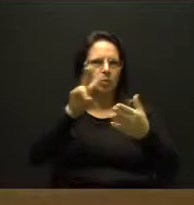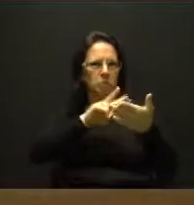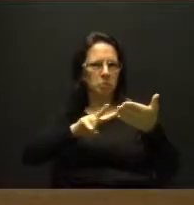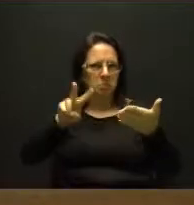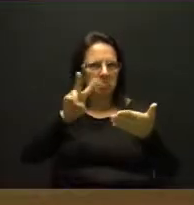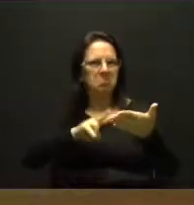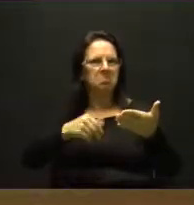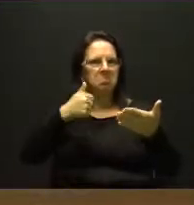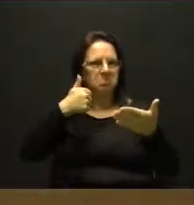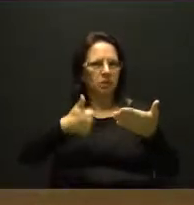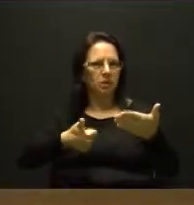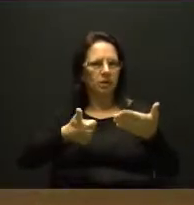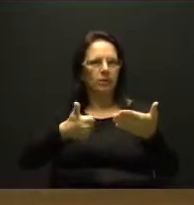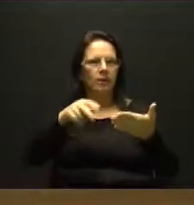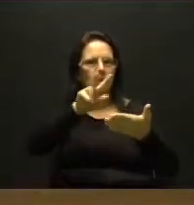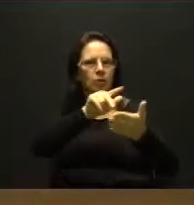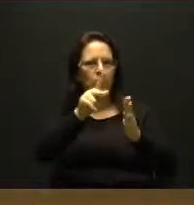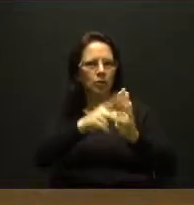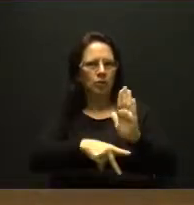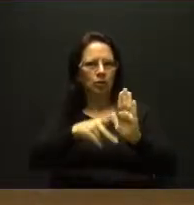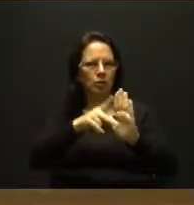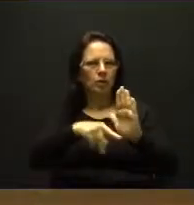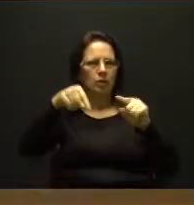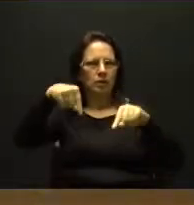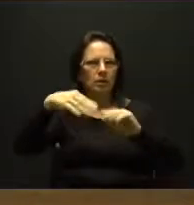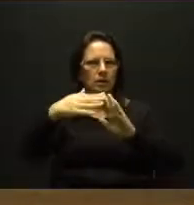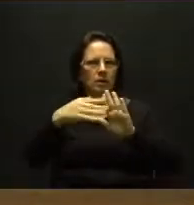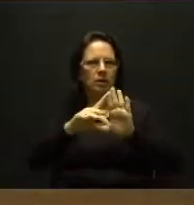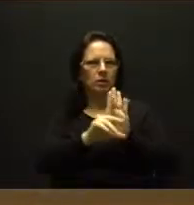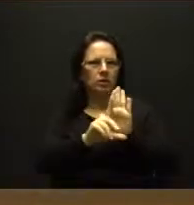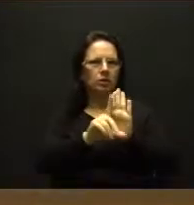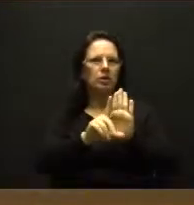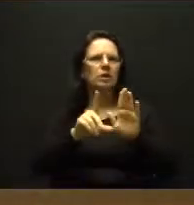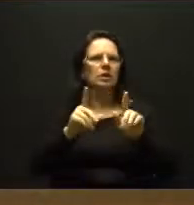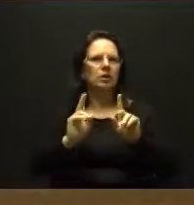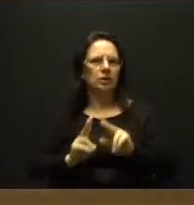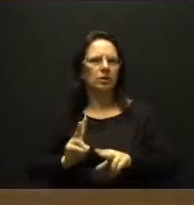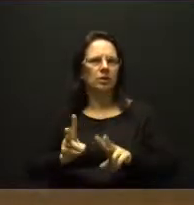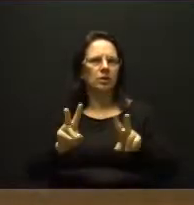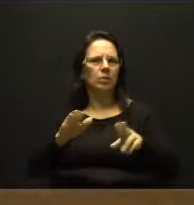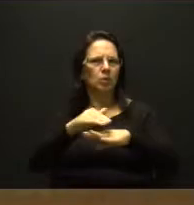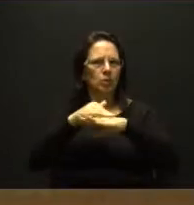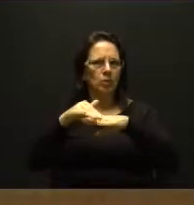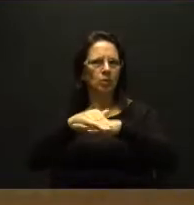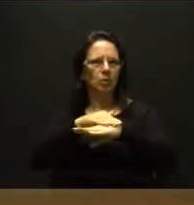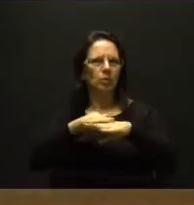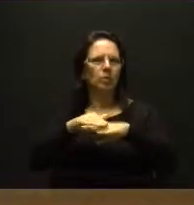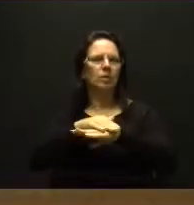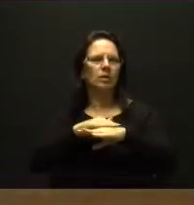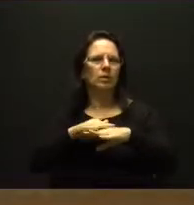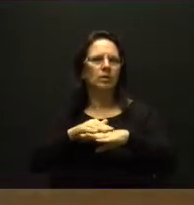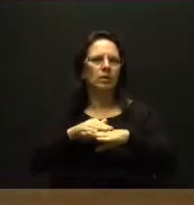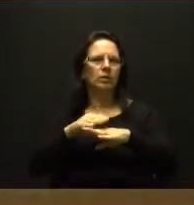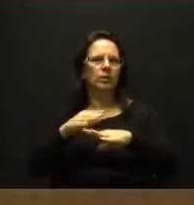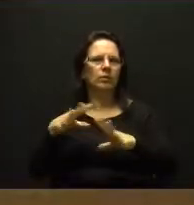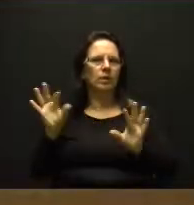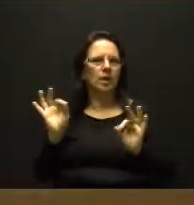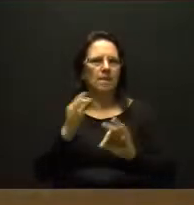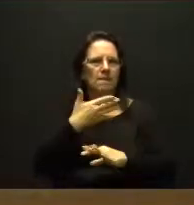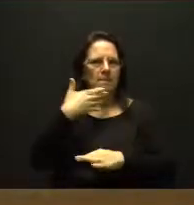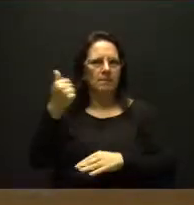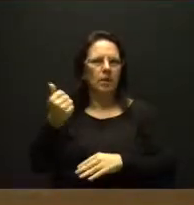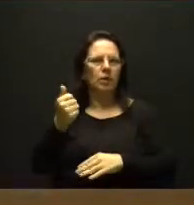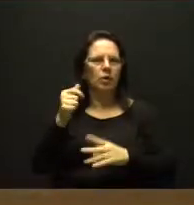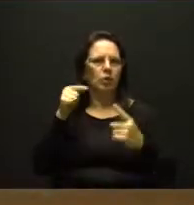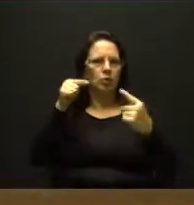jurídico quanto todos os projetos que estão em trâmite na casa e sem dúvida estamos aqui conversando e tratando para aperfeiçoar esse é nosso